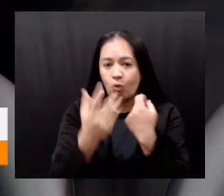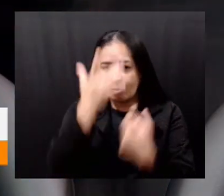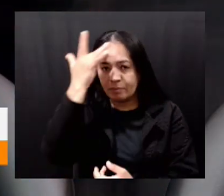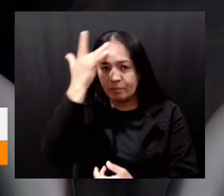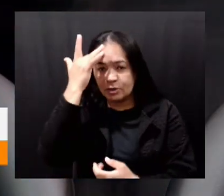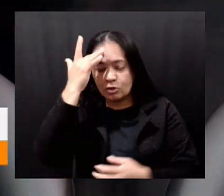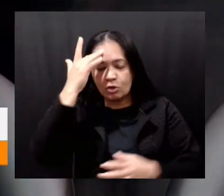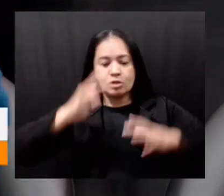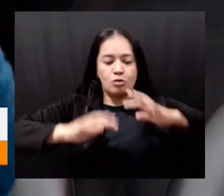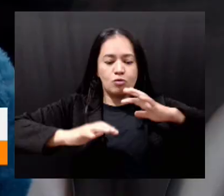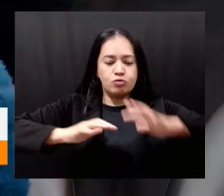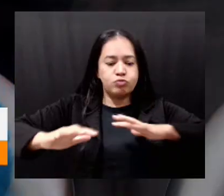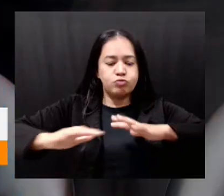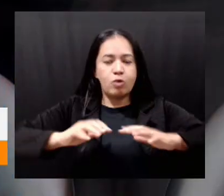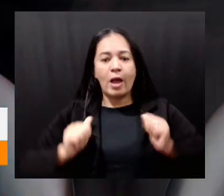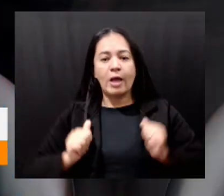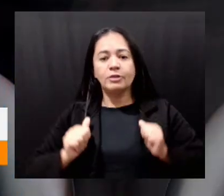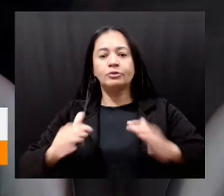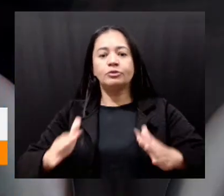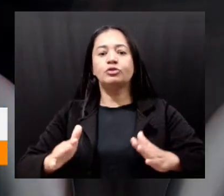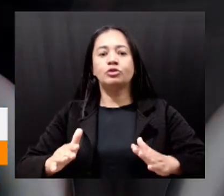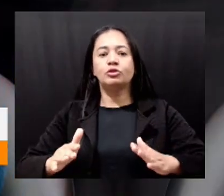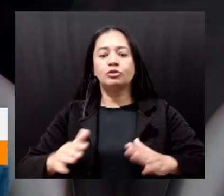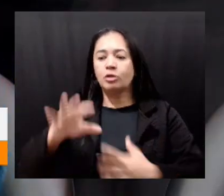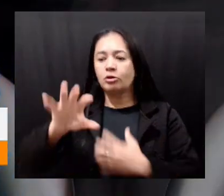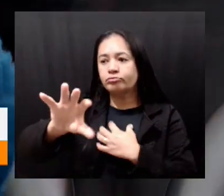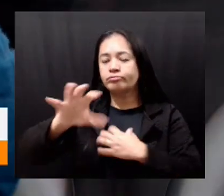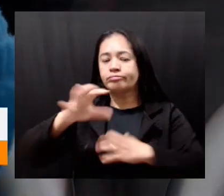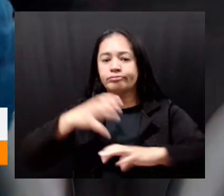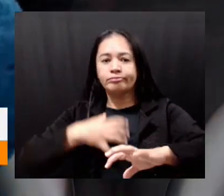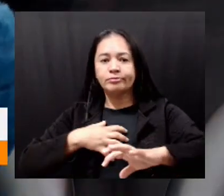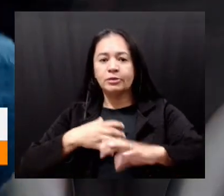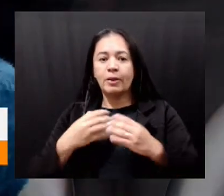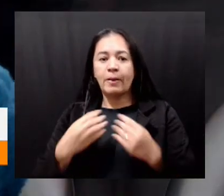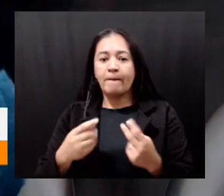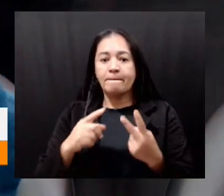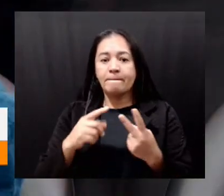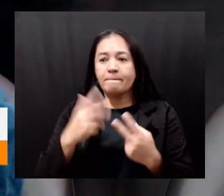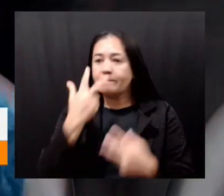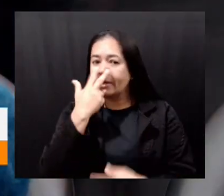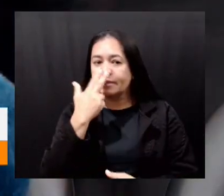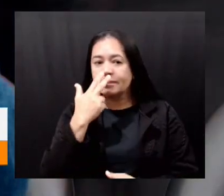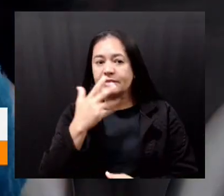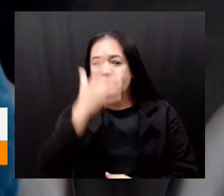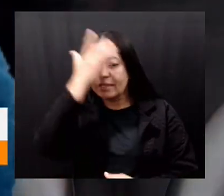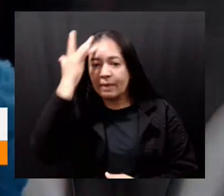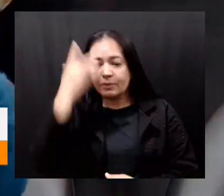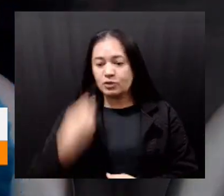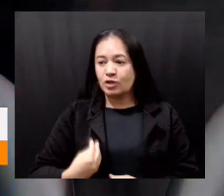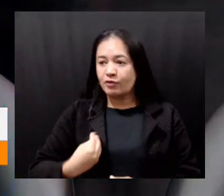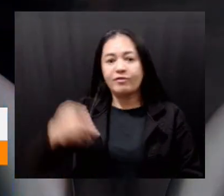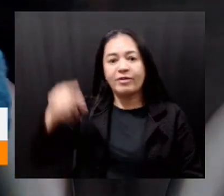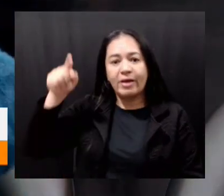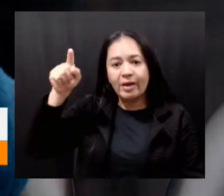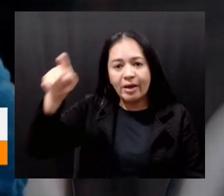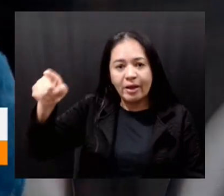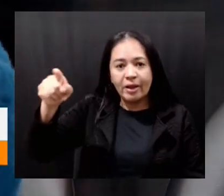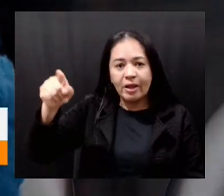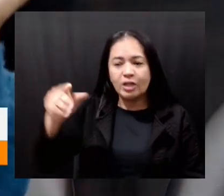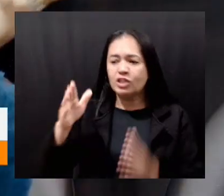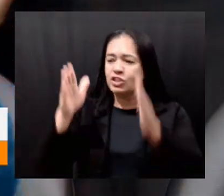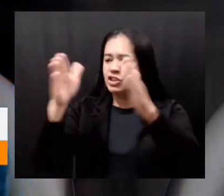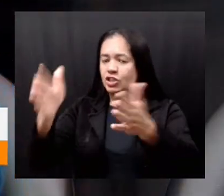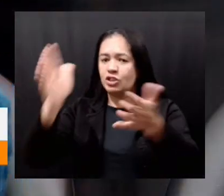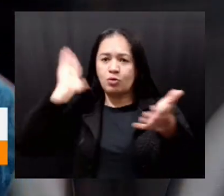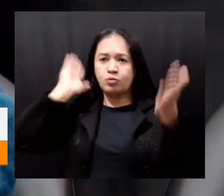né? E tiveram uma empatia, uma coisa como se elas estivessem vivendo ali. Então, logo chegaram os caminhões, as pessoas tinham